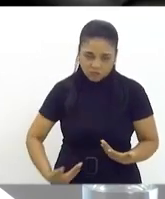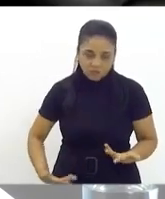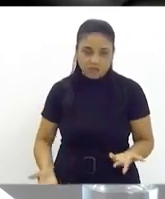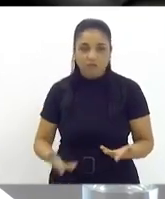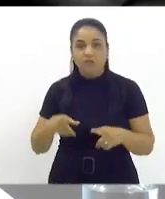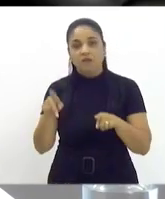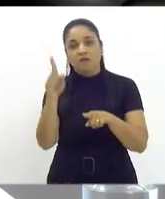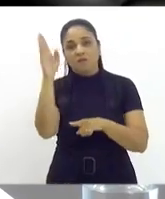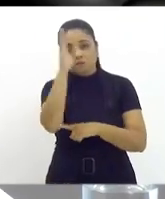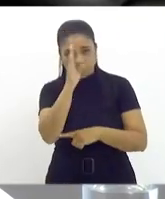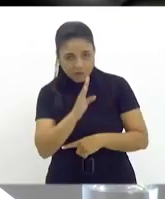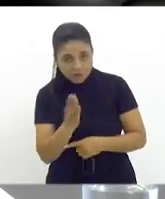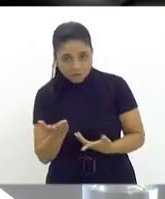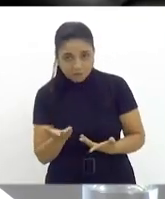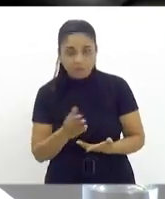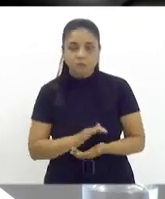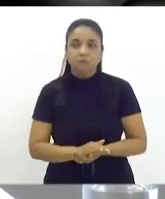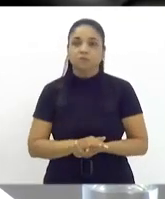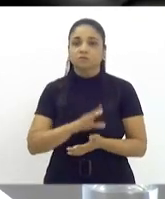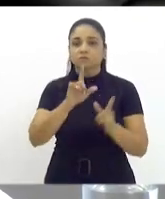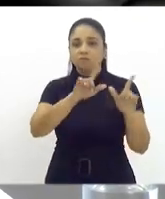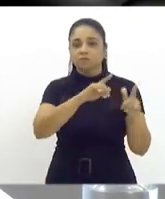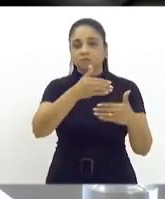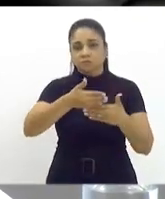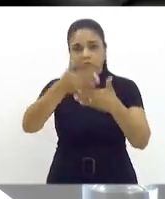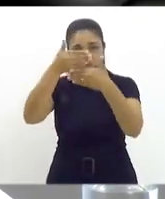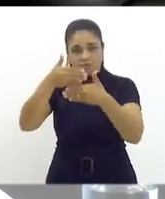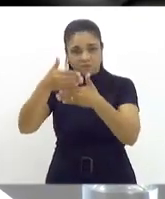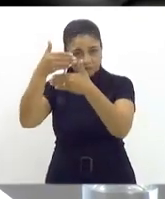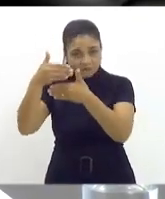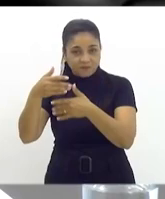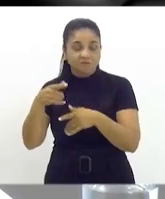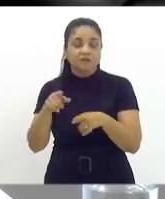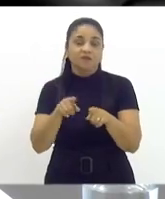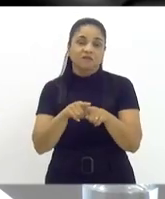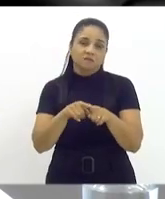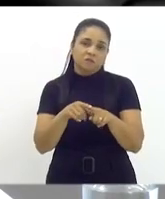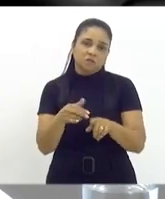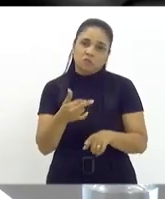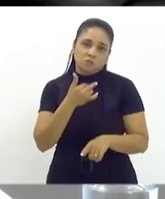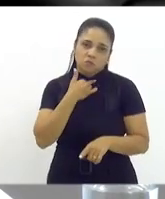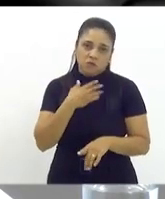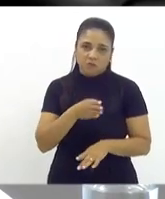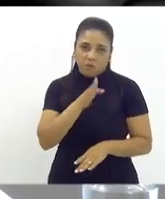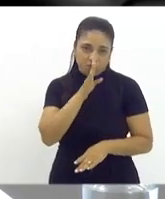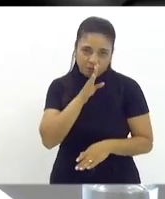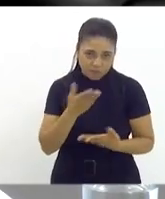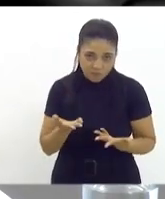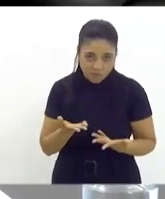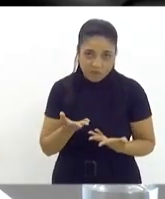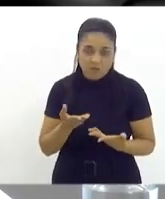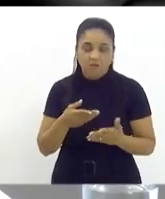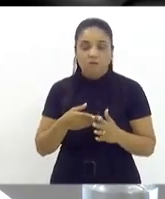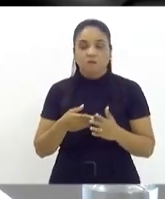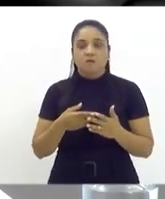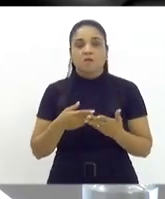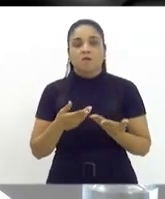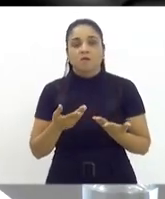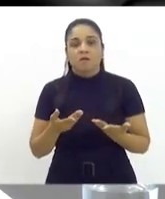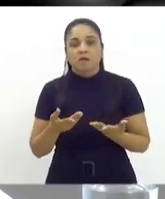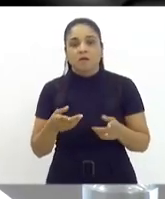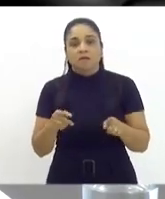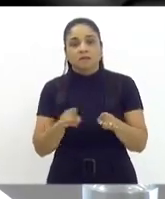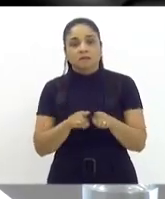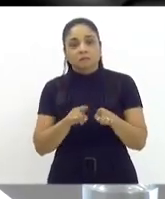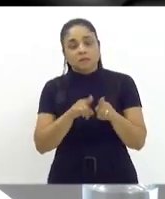e aí pode passar diante eu não poderia a gente não poderia deixar de dizer dá